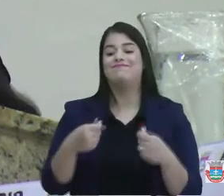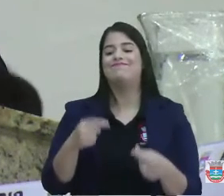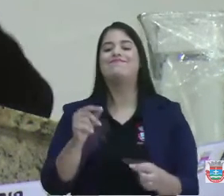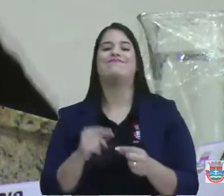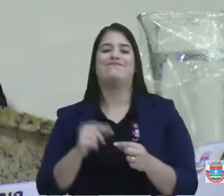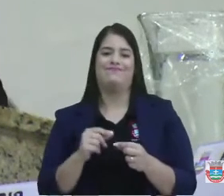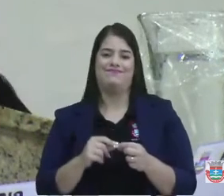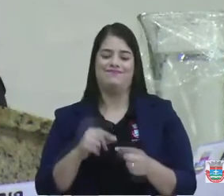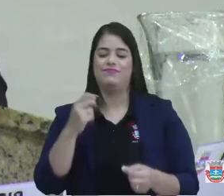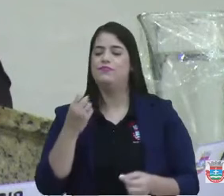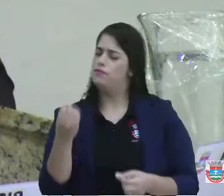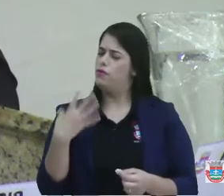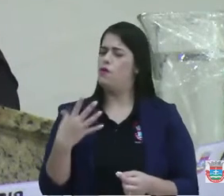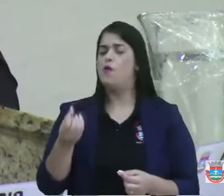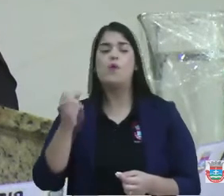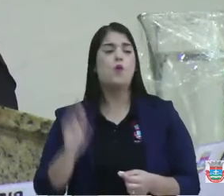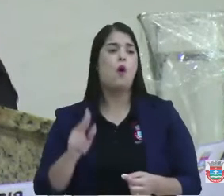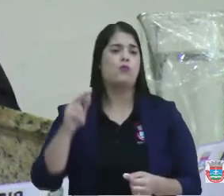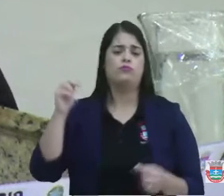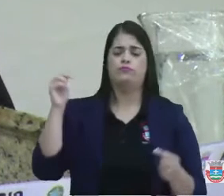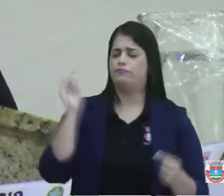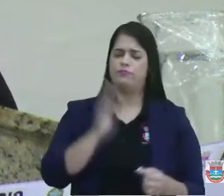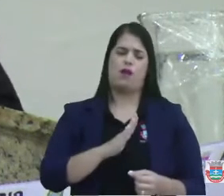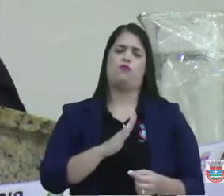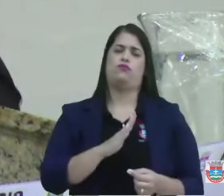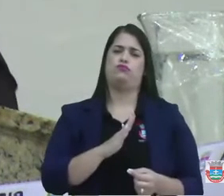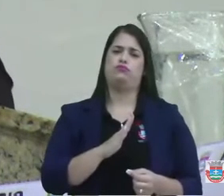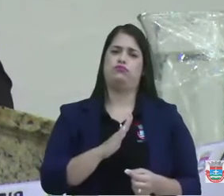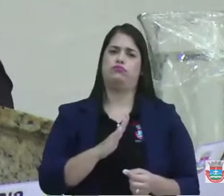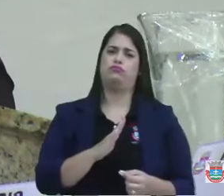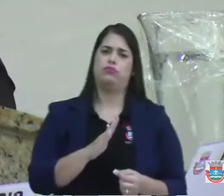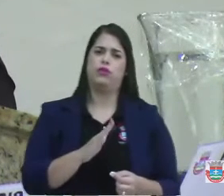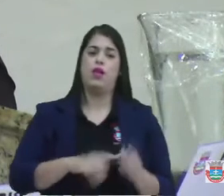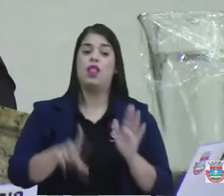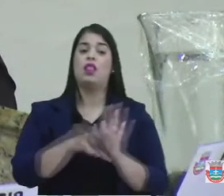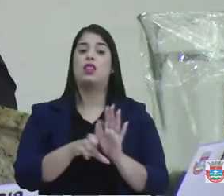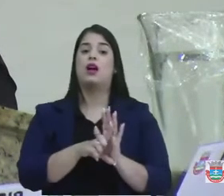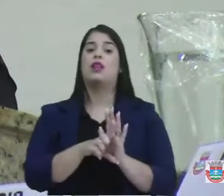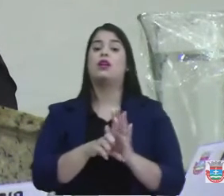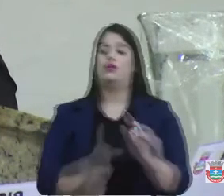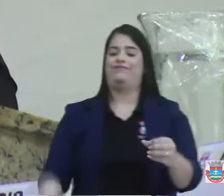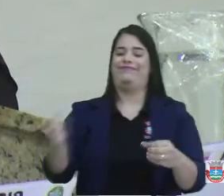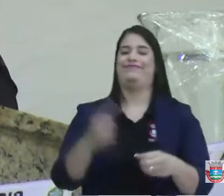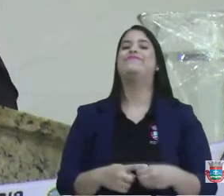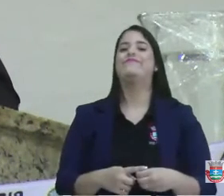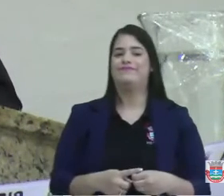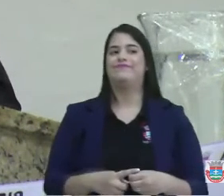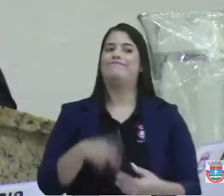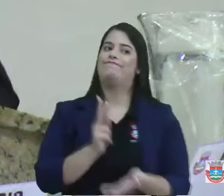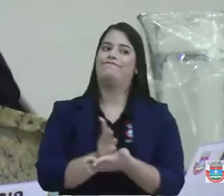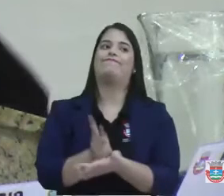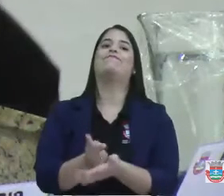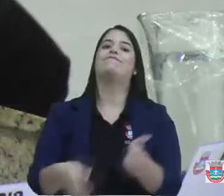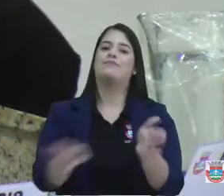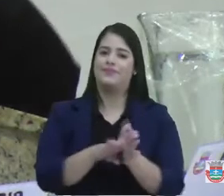que seja bom que seja ruim a lei do retorno ela sempre vem eu sei